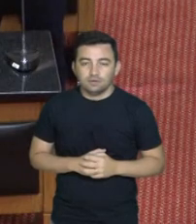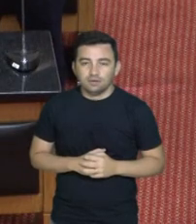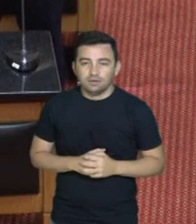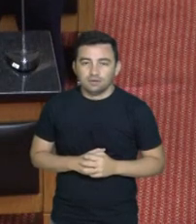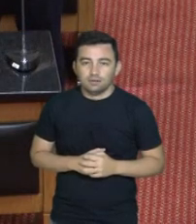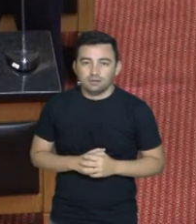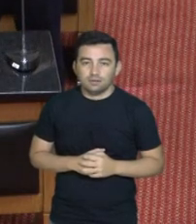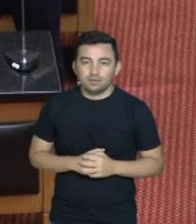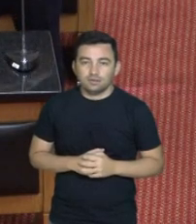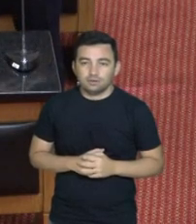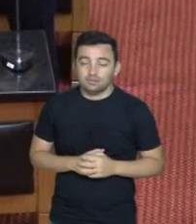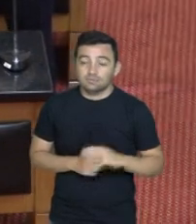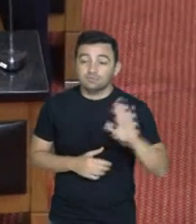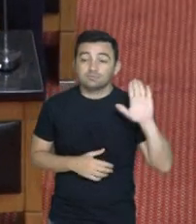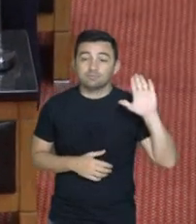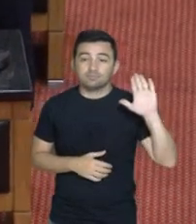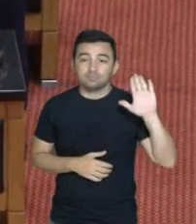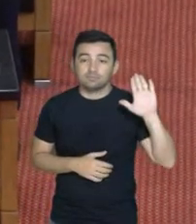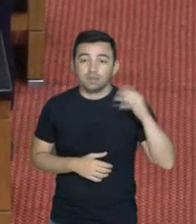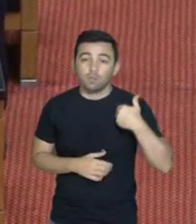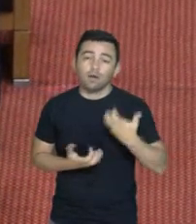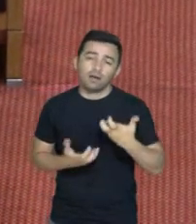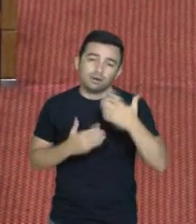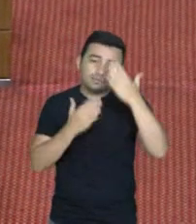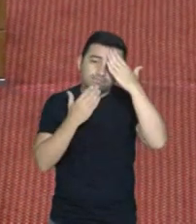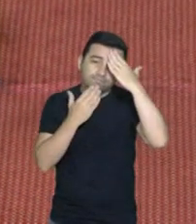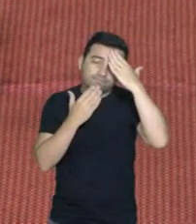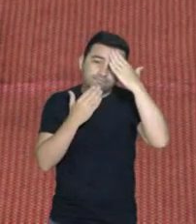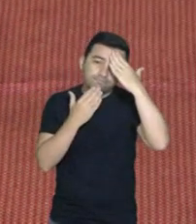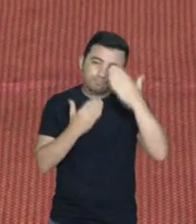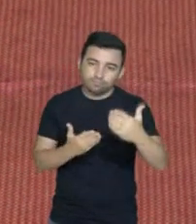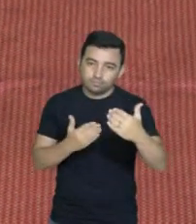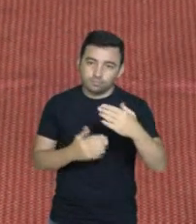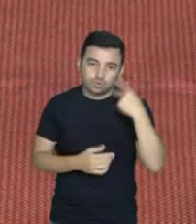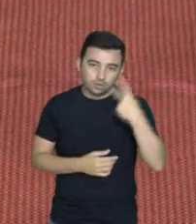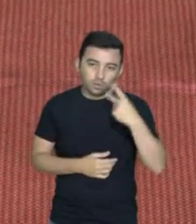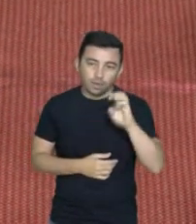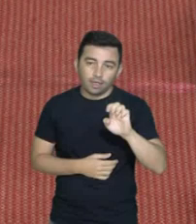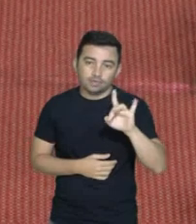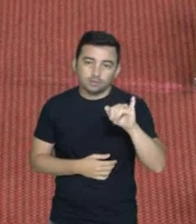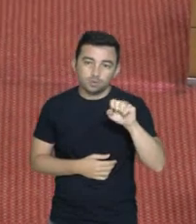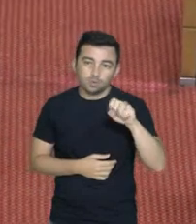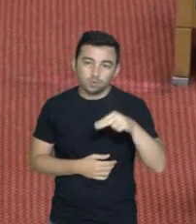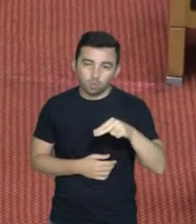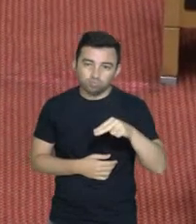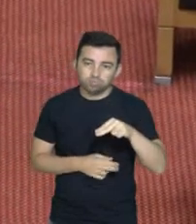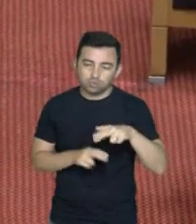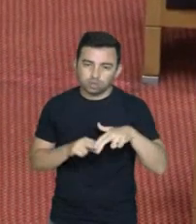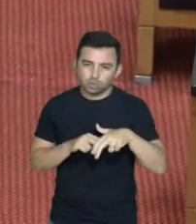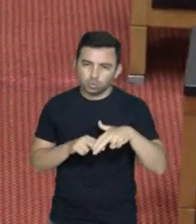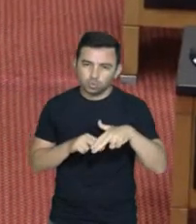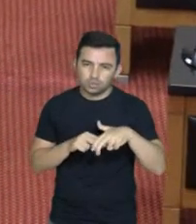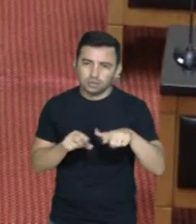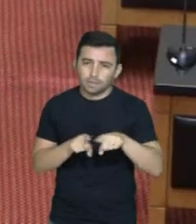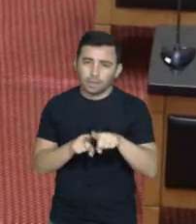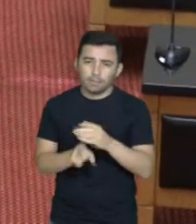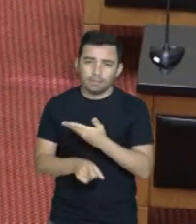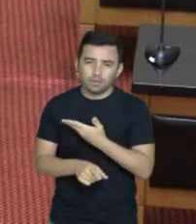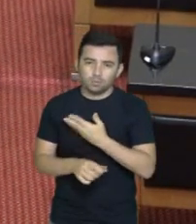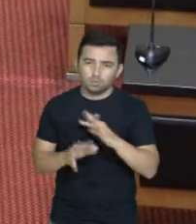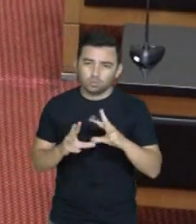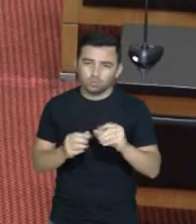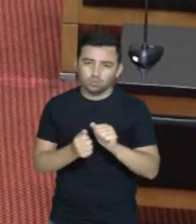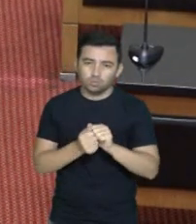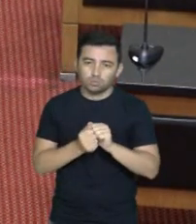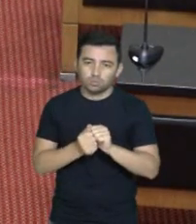senhor presidente questão de ordem só quero agradecer o vereador Edson Souza que está aqui de Tijucas e também os amigos que estão com eles ali